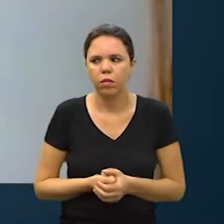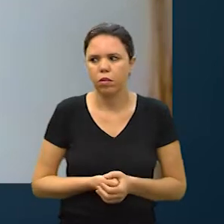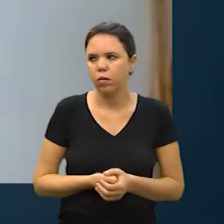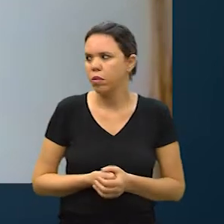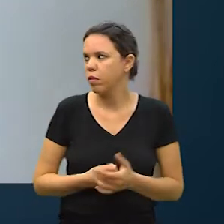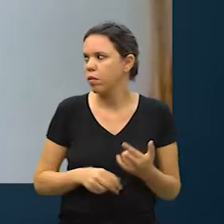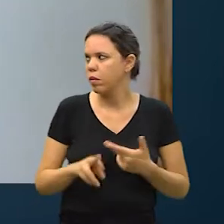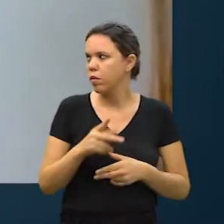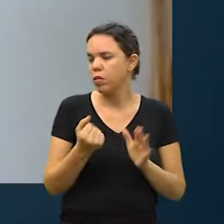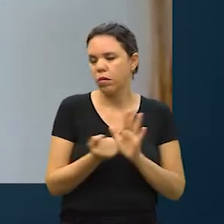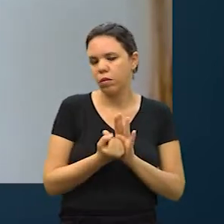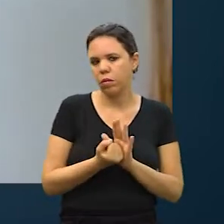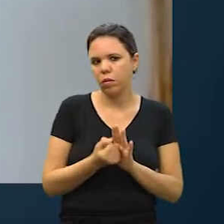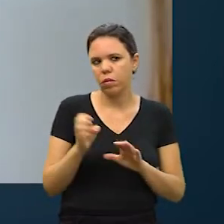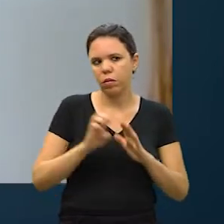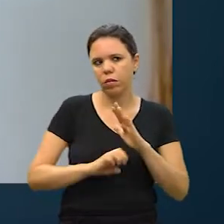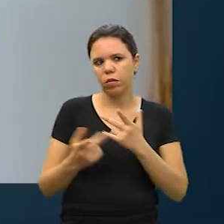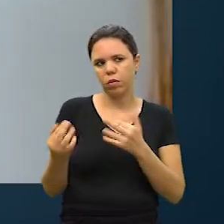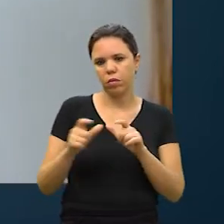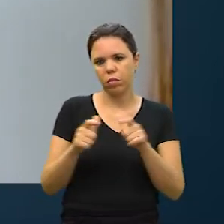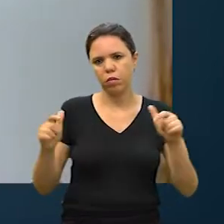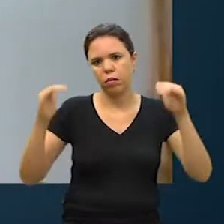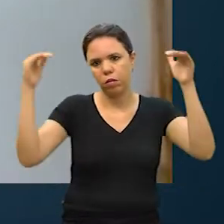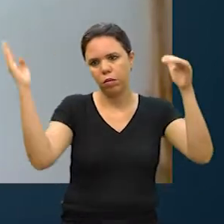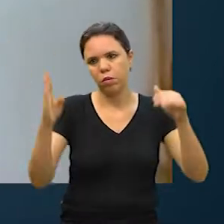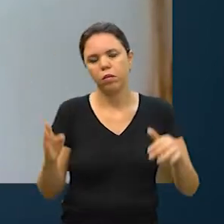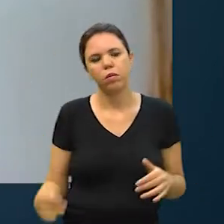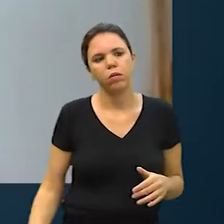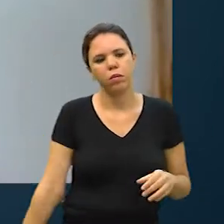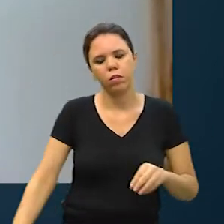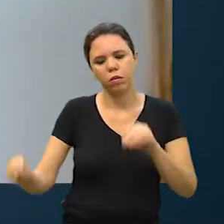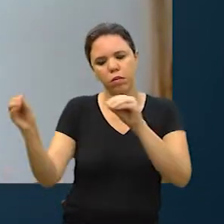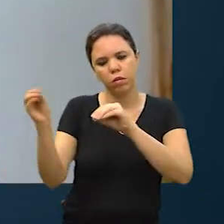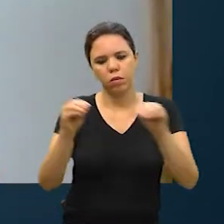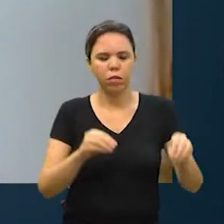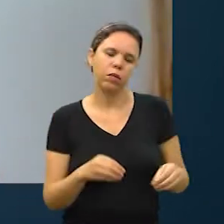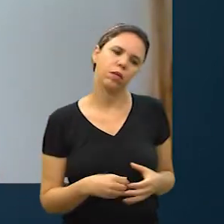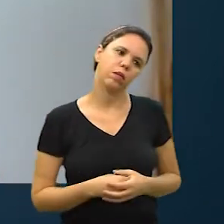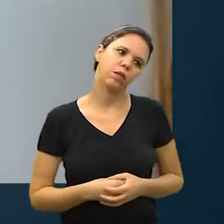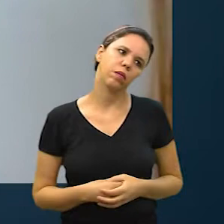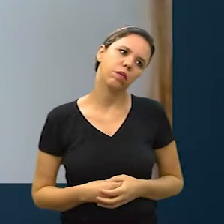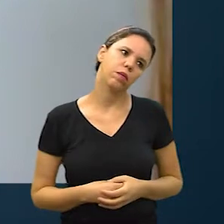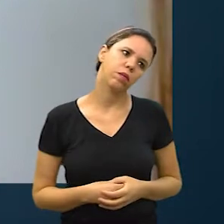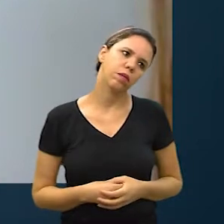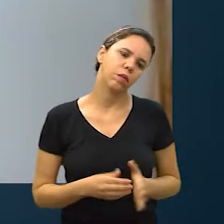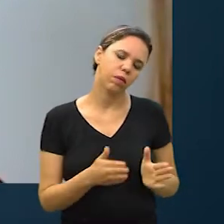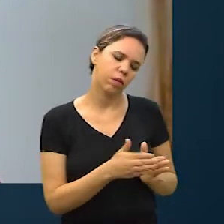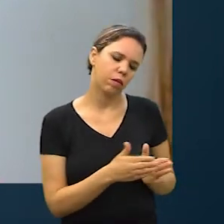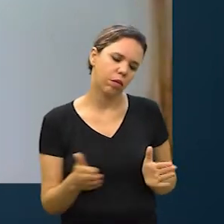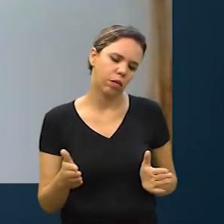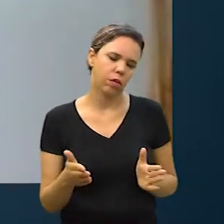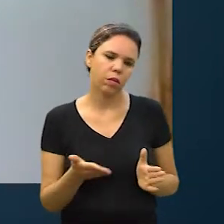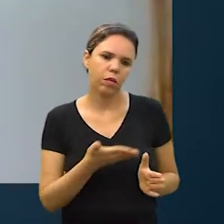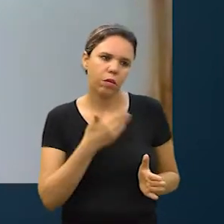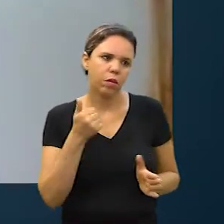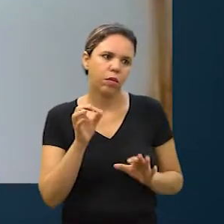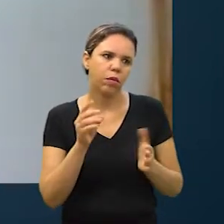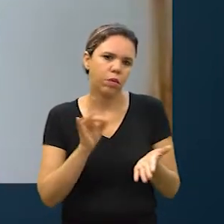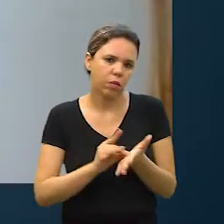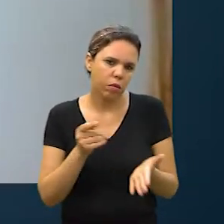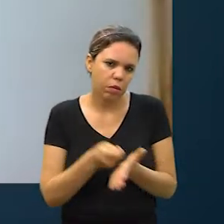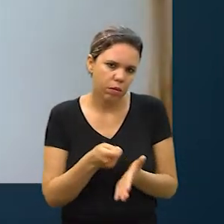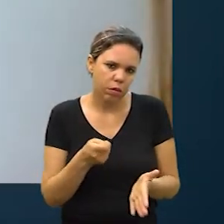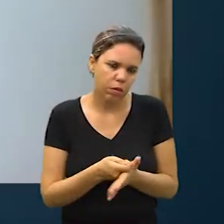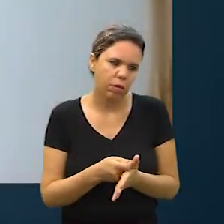aqui várias marcas, várias empresas que são muito grandes no Brasil e vêm para cá, e o período de maturação que se